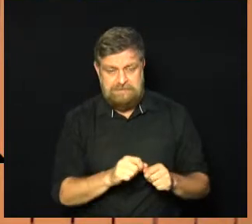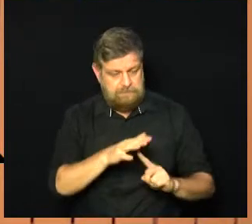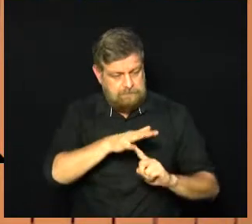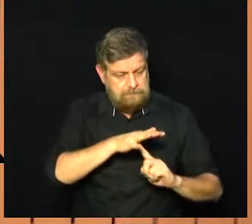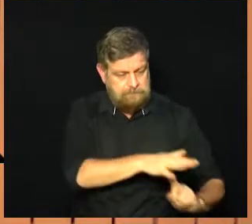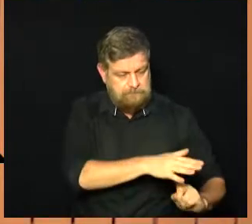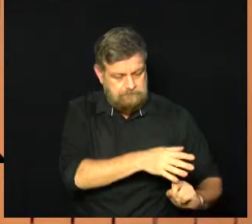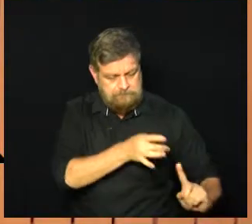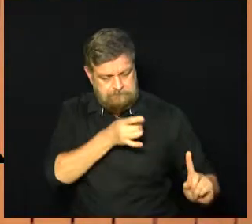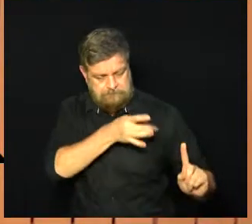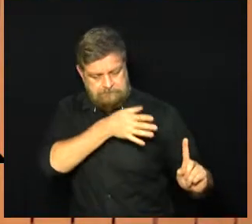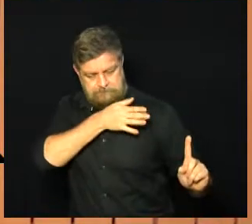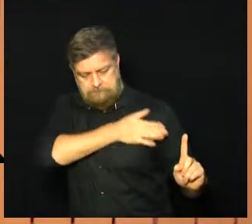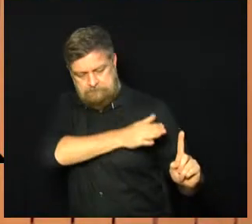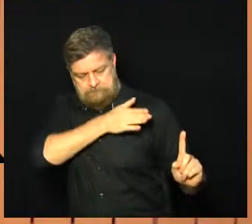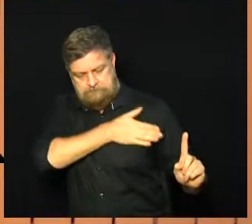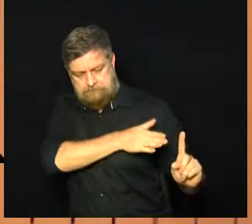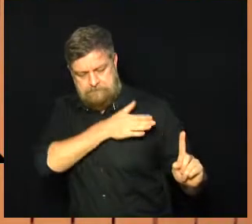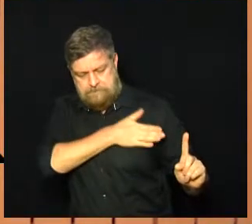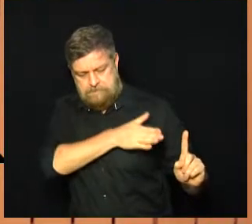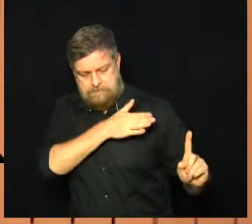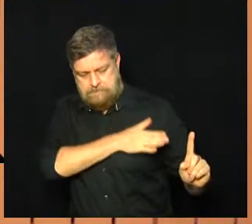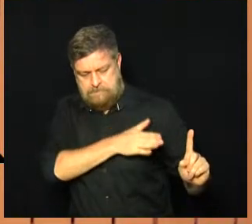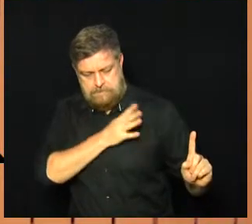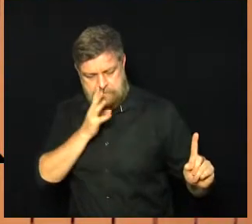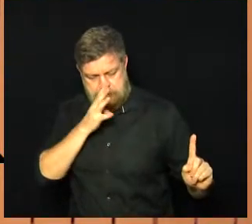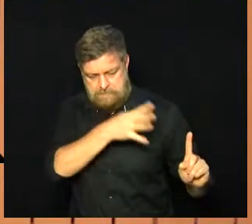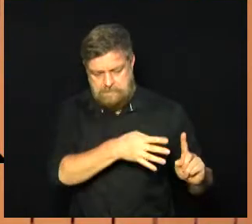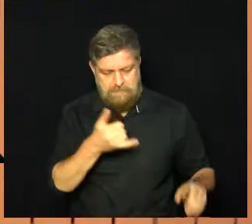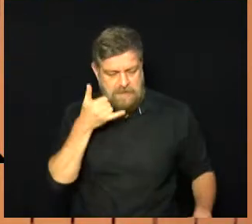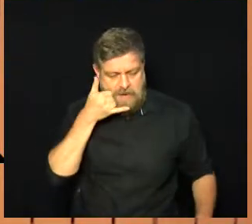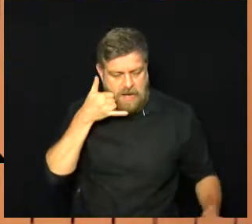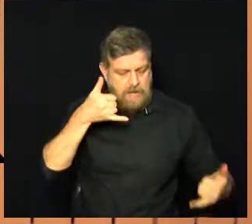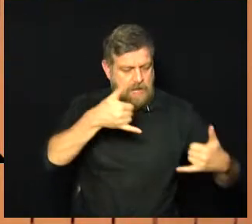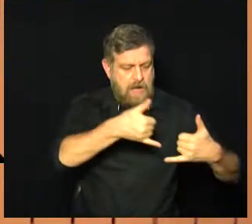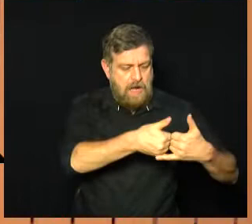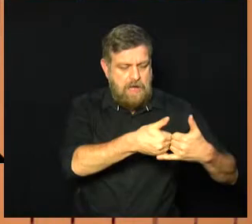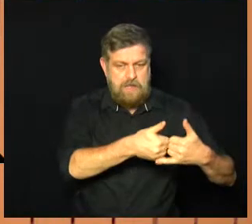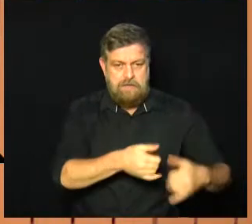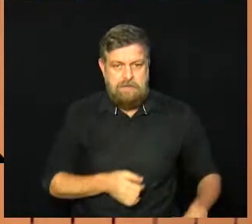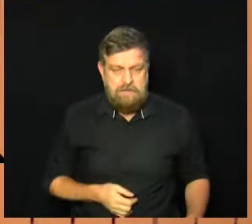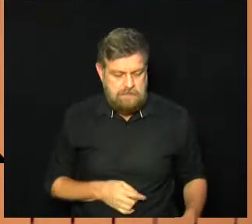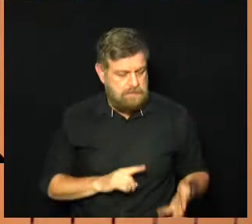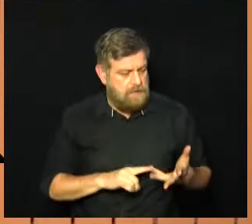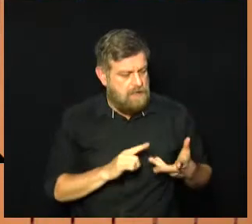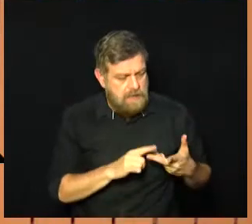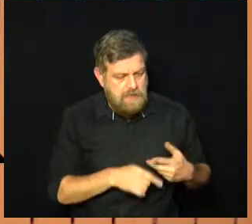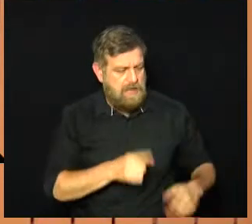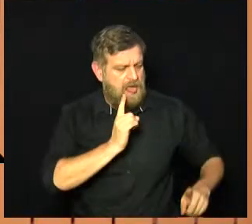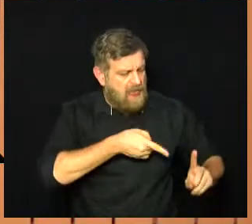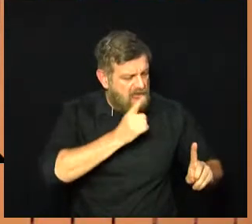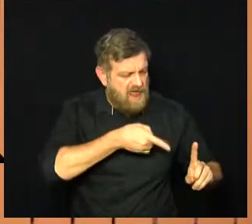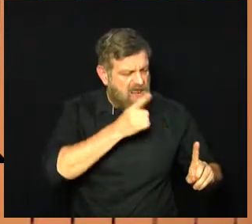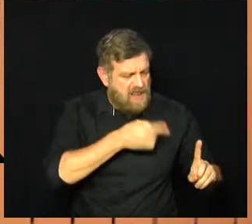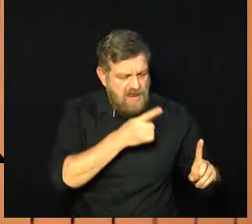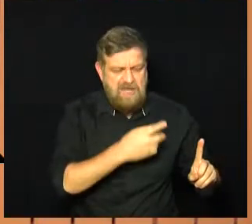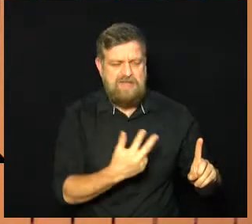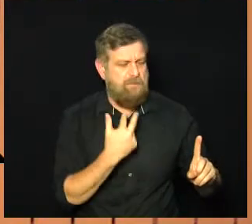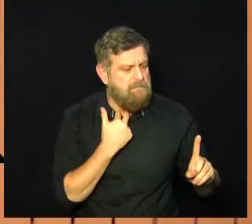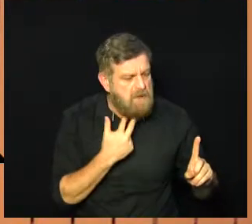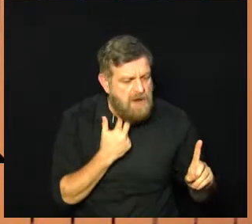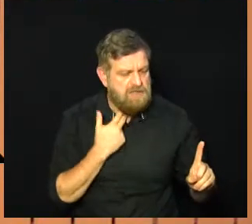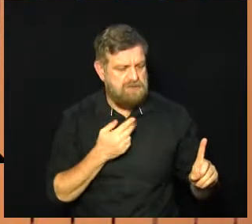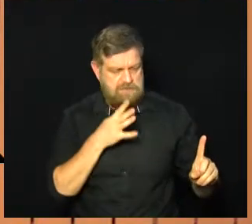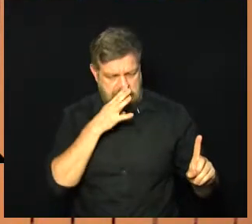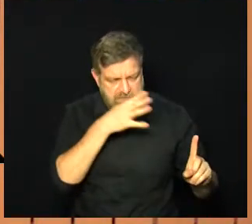constrangimento para a criança diretamente, ligaram pelo telefone dela e começaram a discriminar,